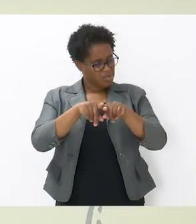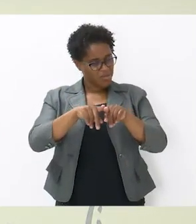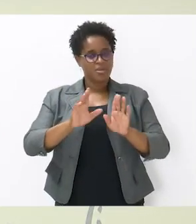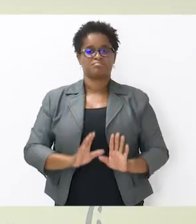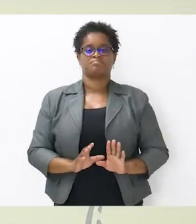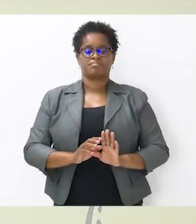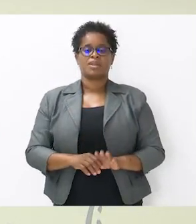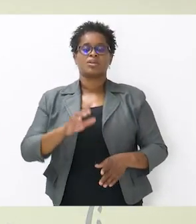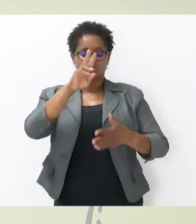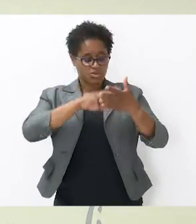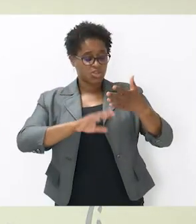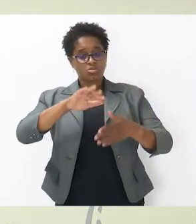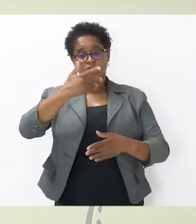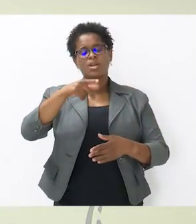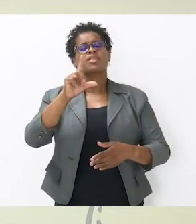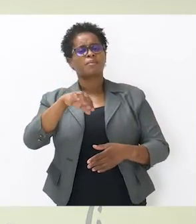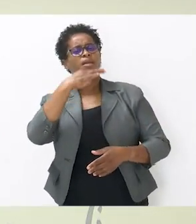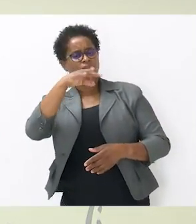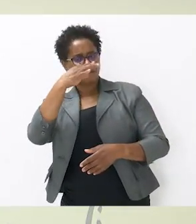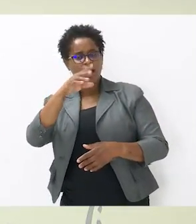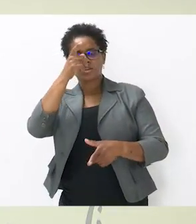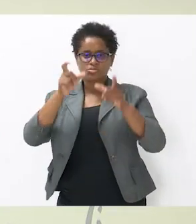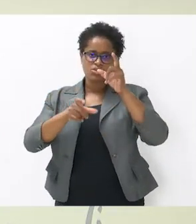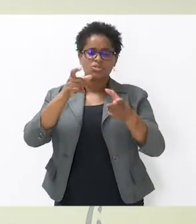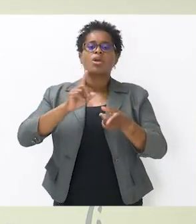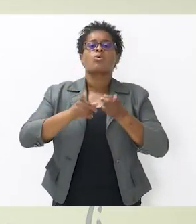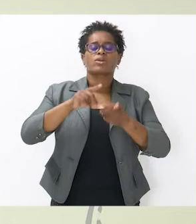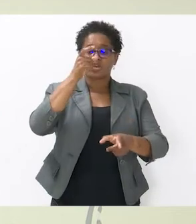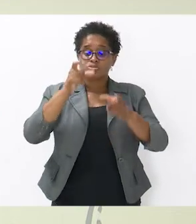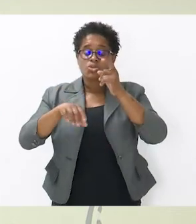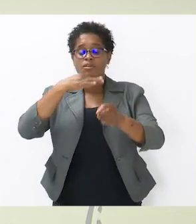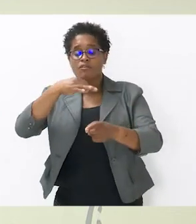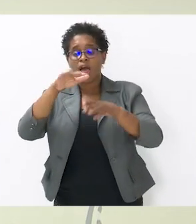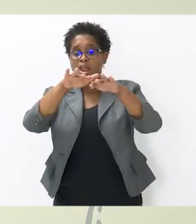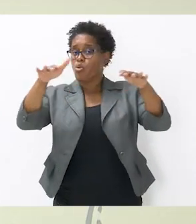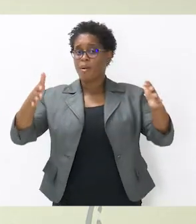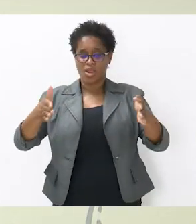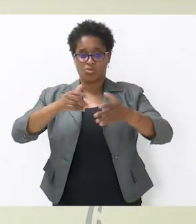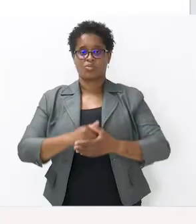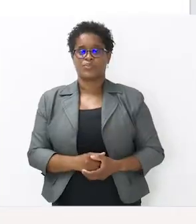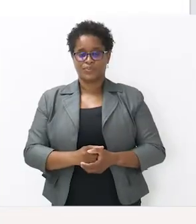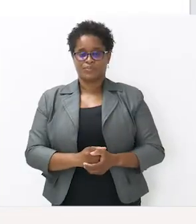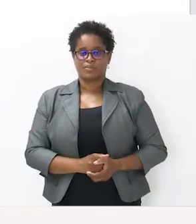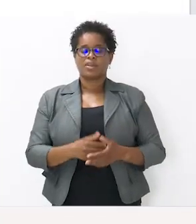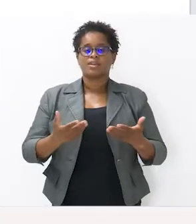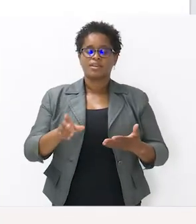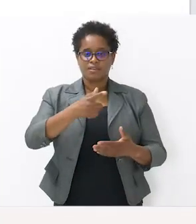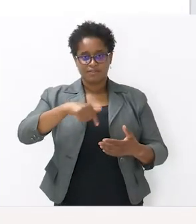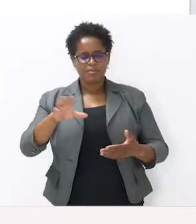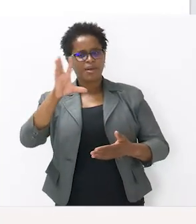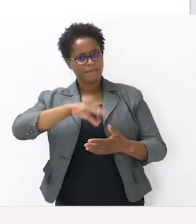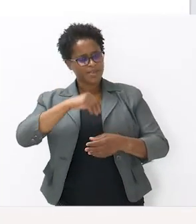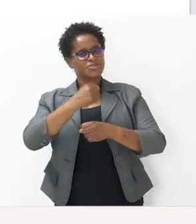coisa. O texto principal é a fala das personagens. É aquilo que os atores vão dizer no palco. E vamos para